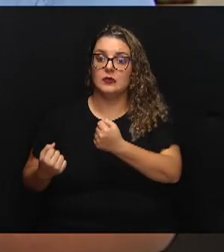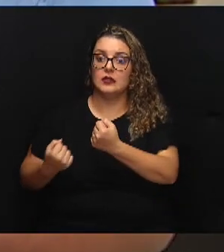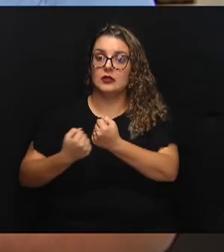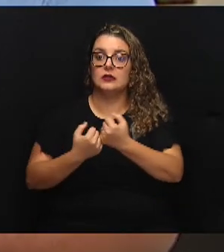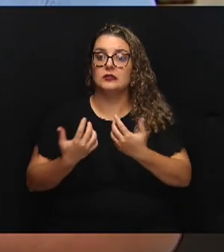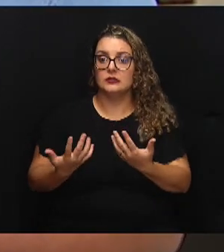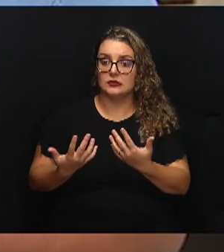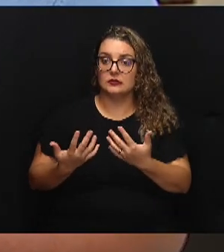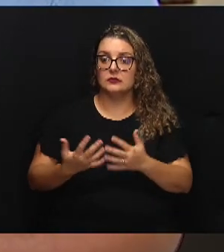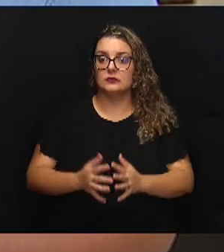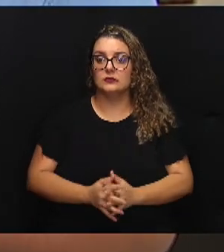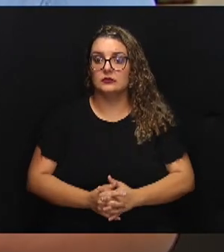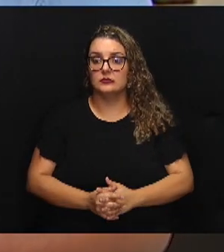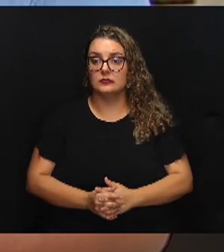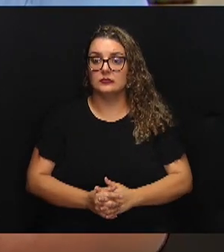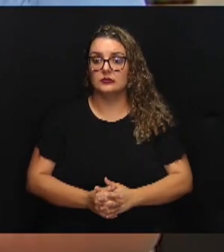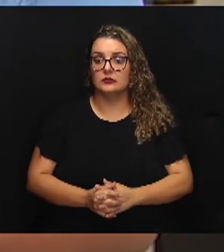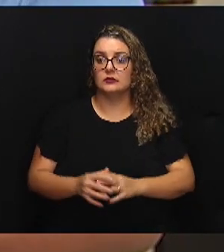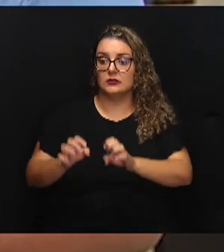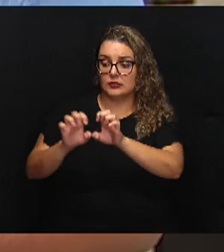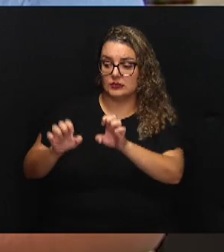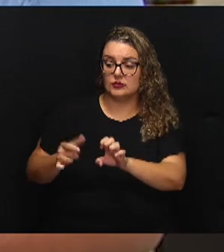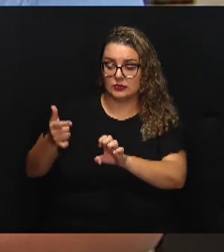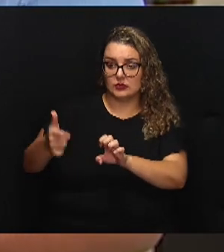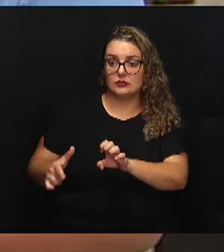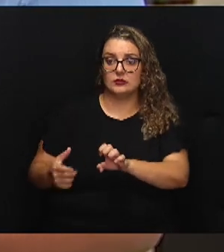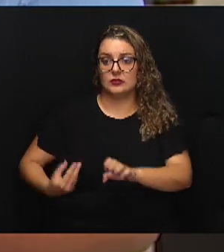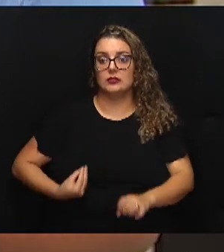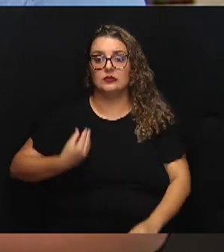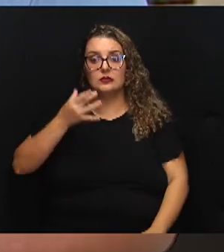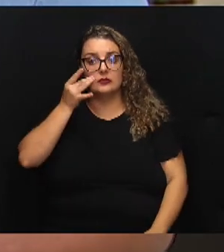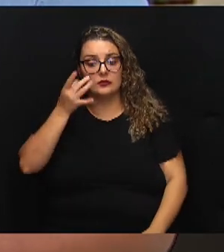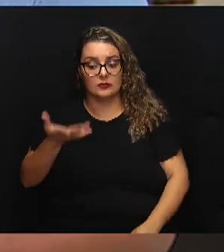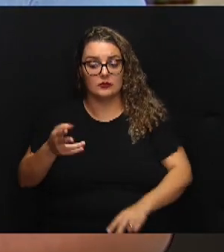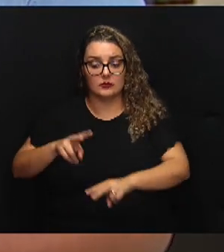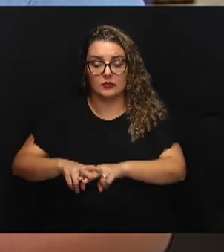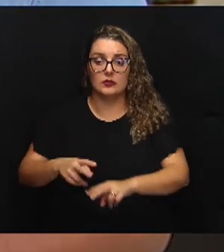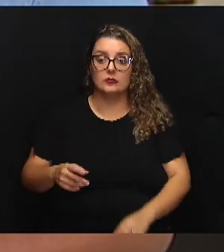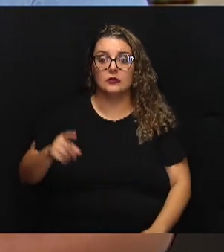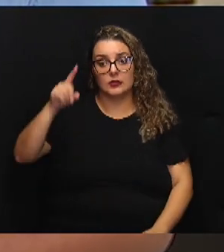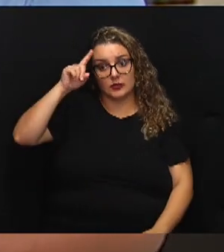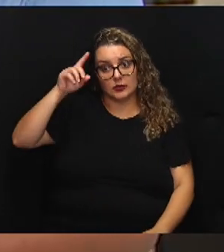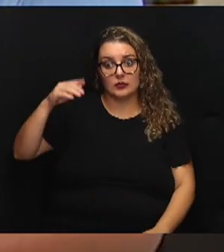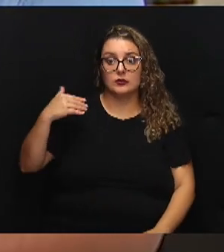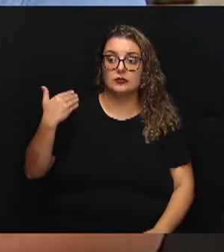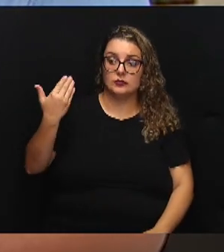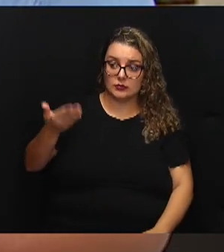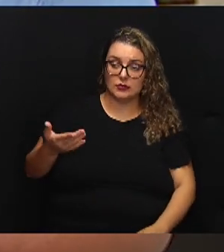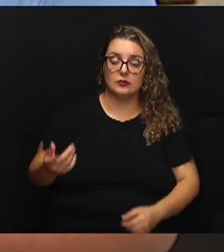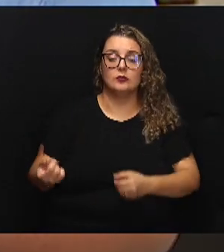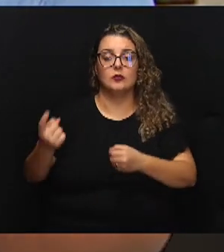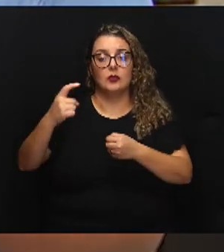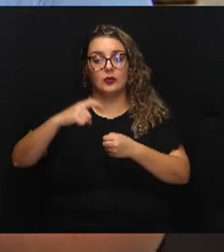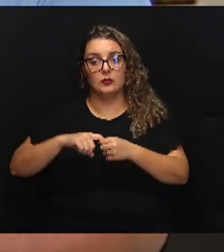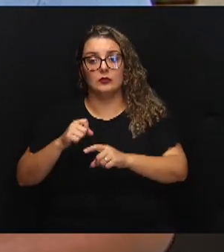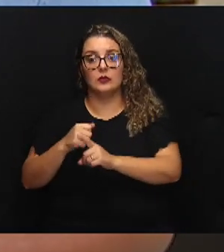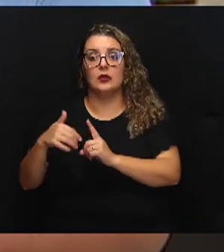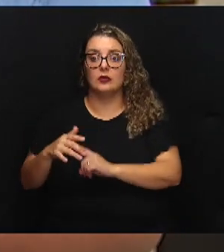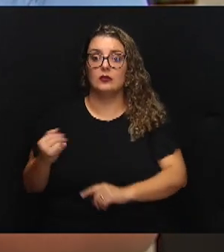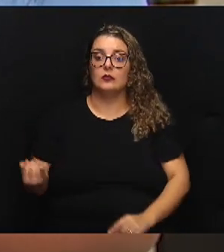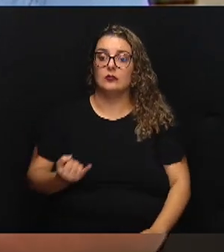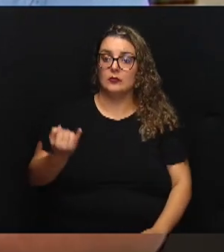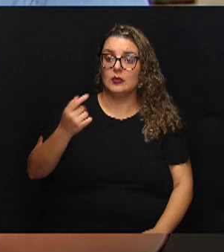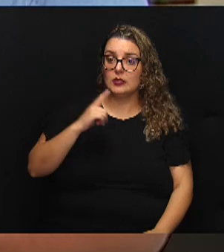de reestruturar as pessoas que ali estão. Porque um dia essas pessoas elas vão voltar para a sociedade, é importante que elas